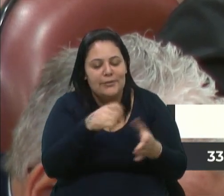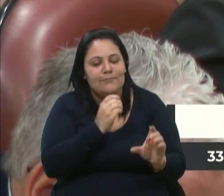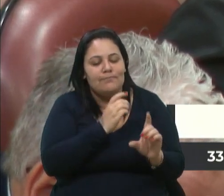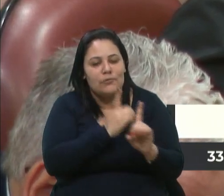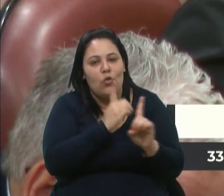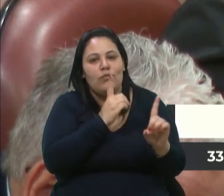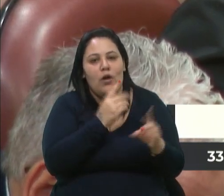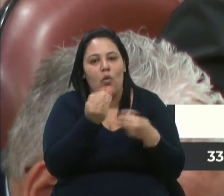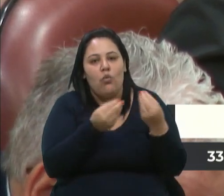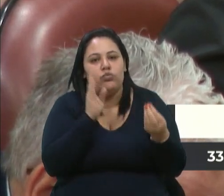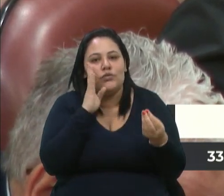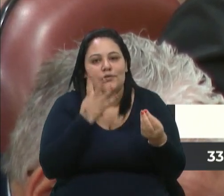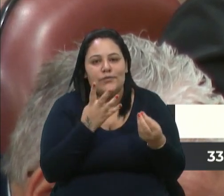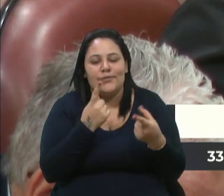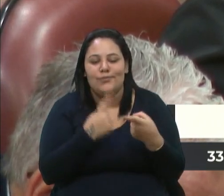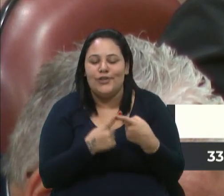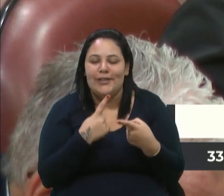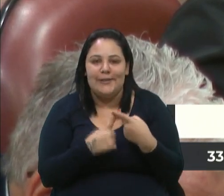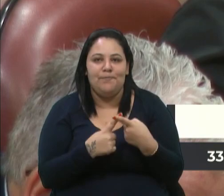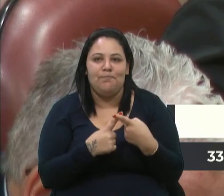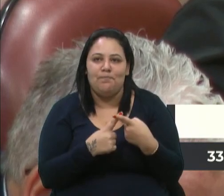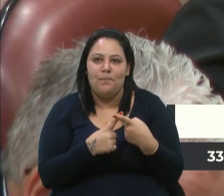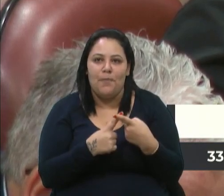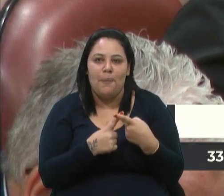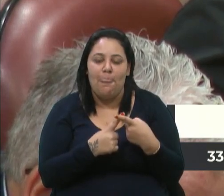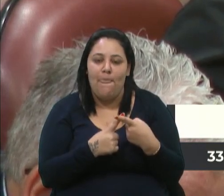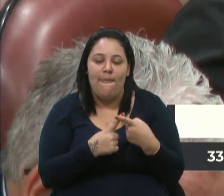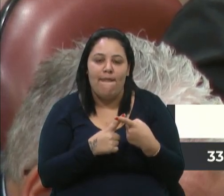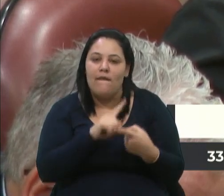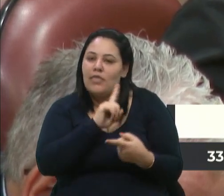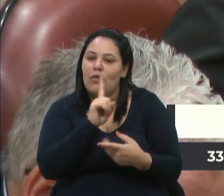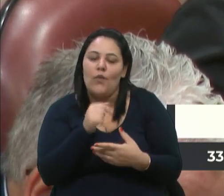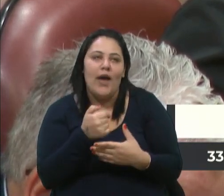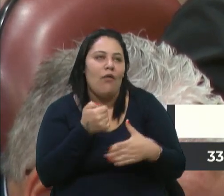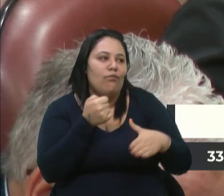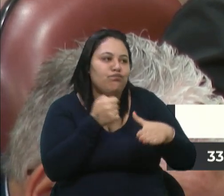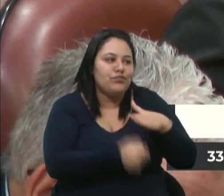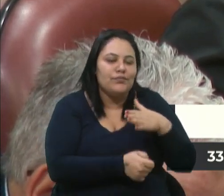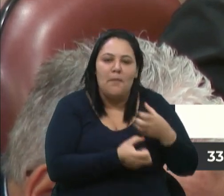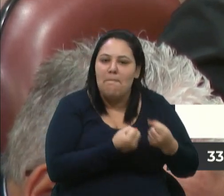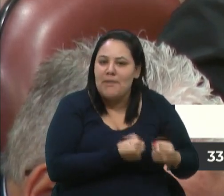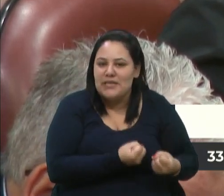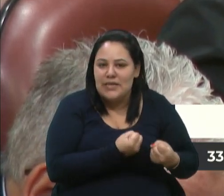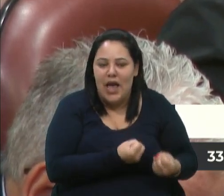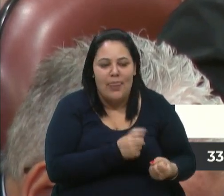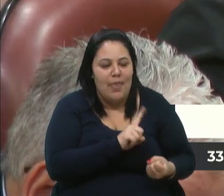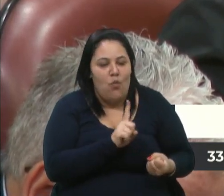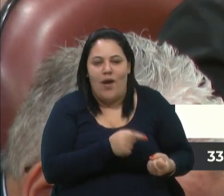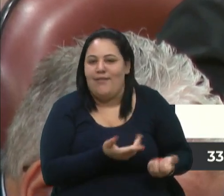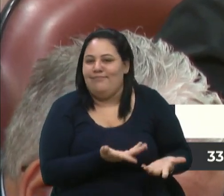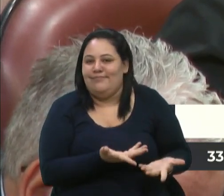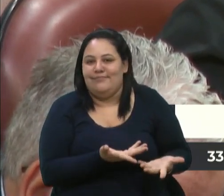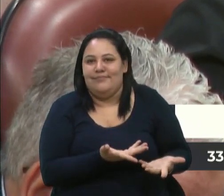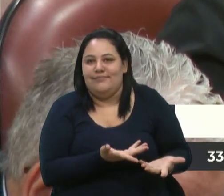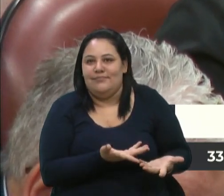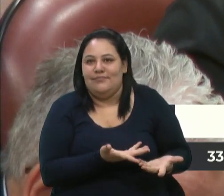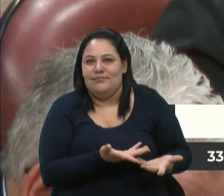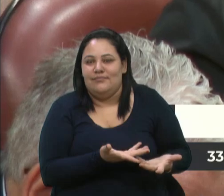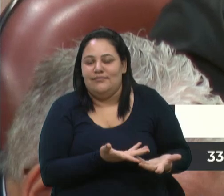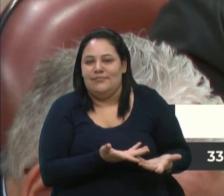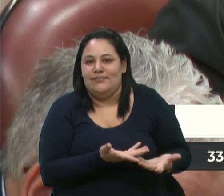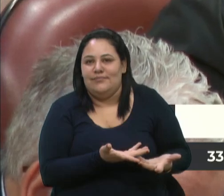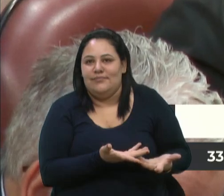É impossível um investimento que não é tão grande, como já disse, e não se tornar realidade, não ficar 6